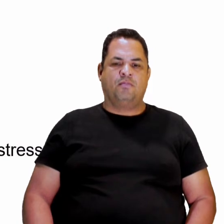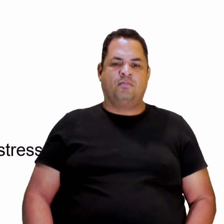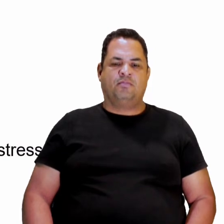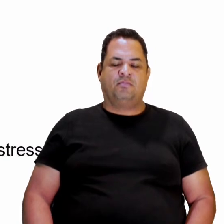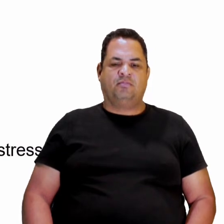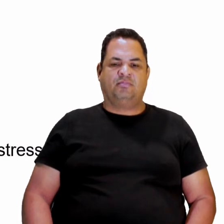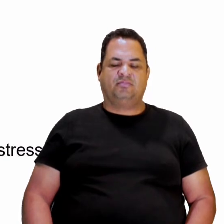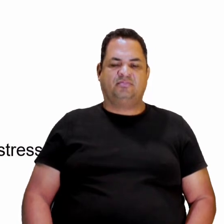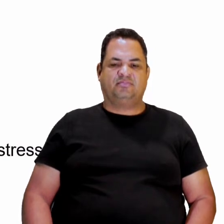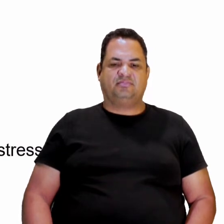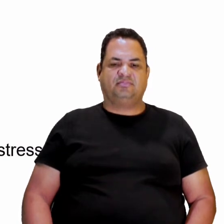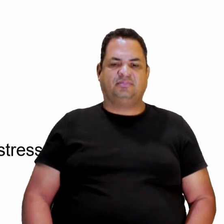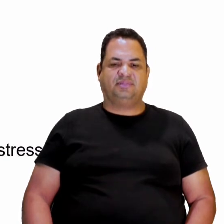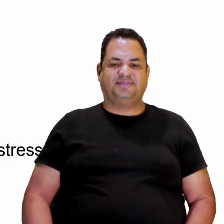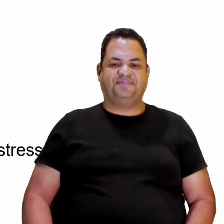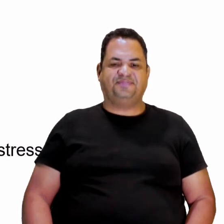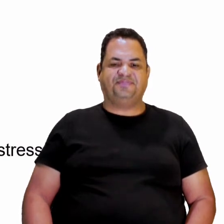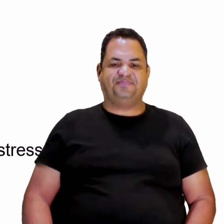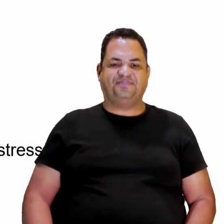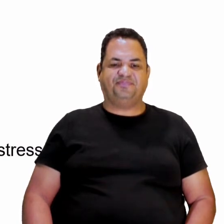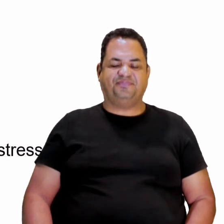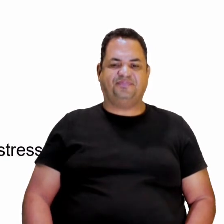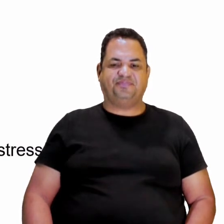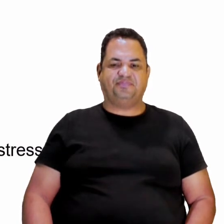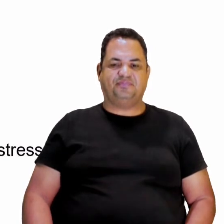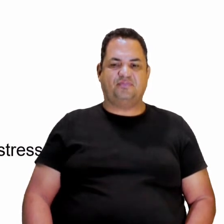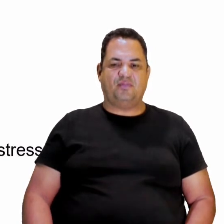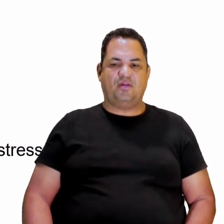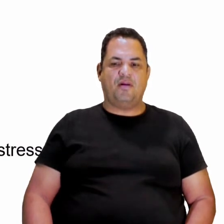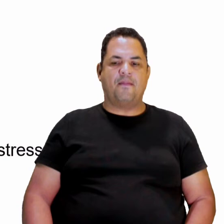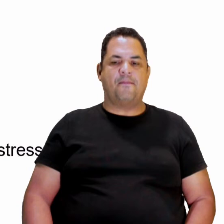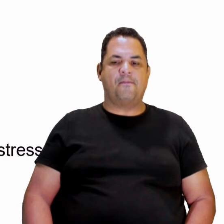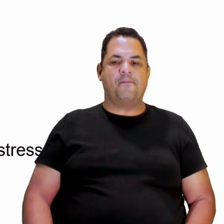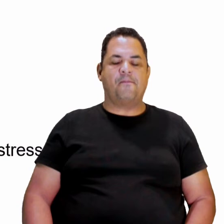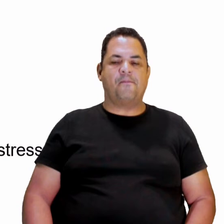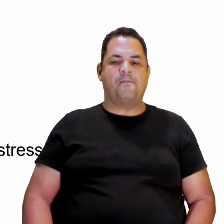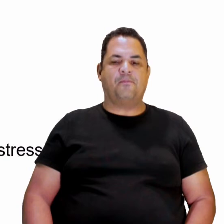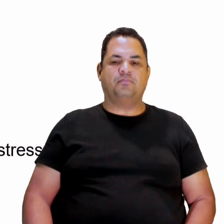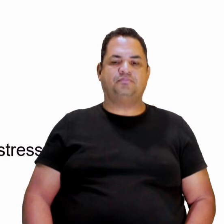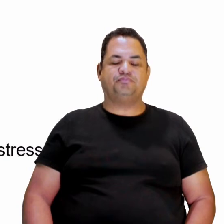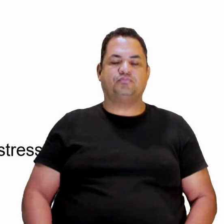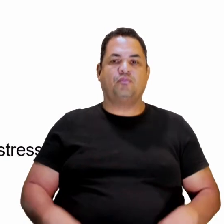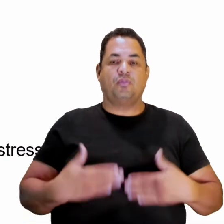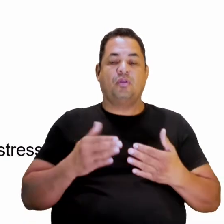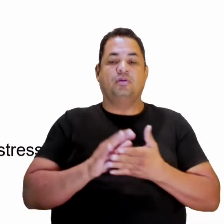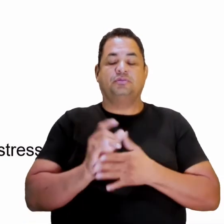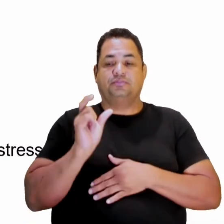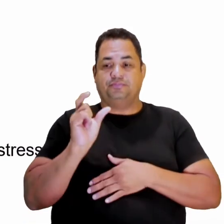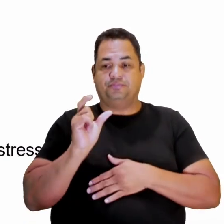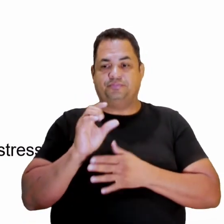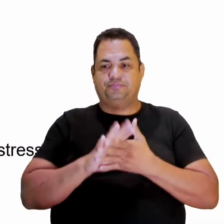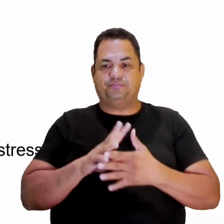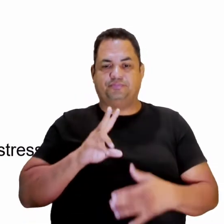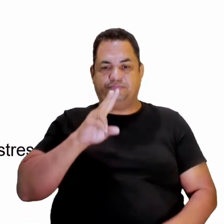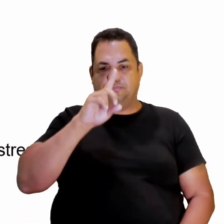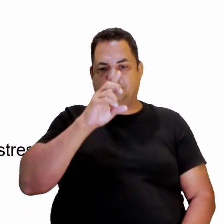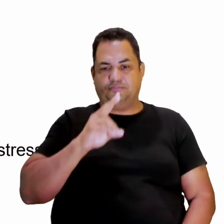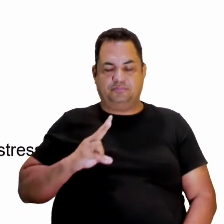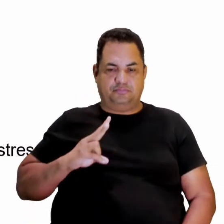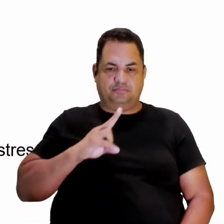to 2-syllable verbs. When the stress, quando a sílaba tônica é